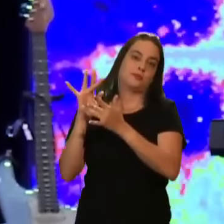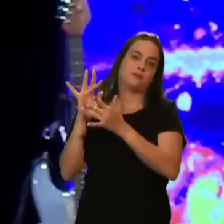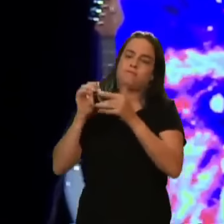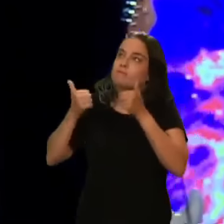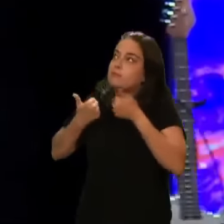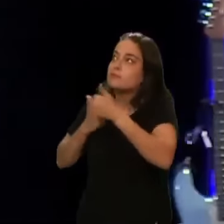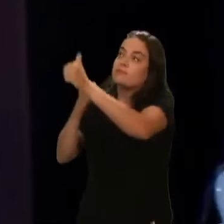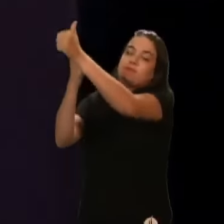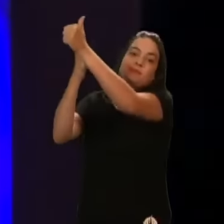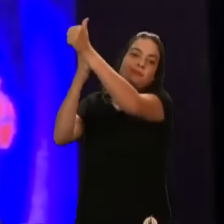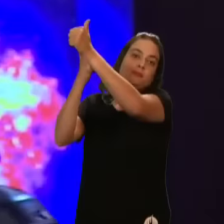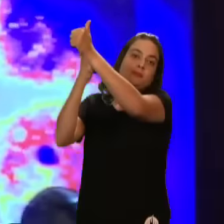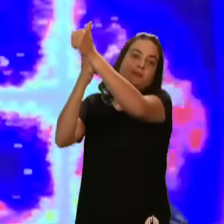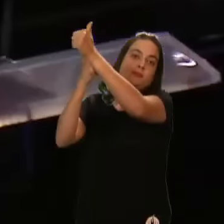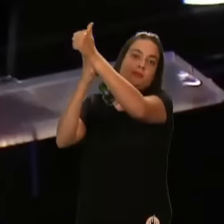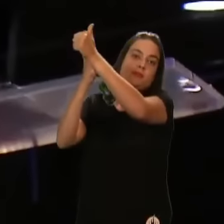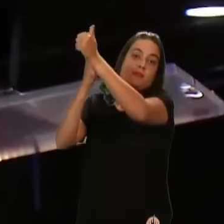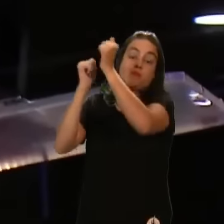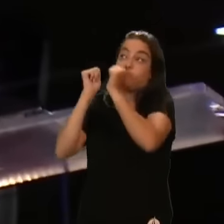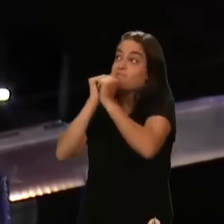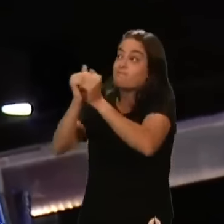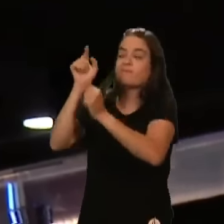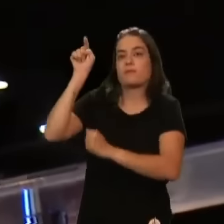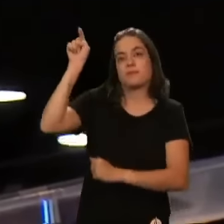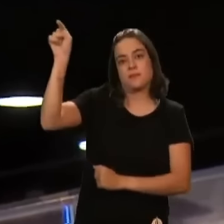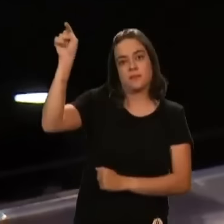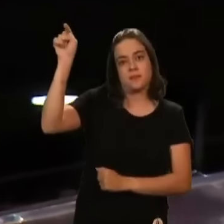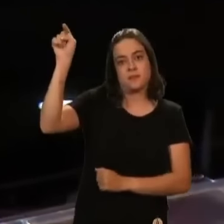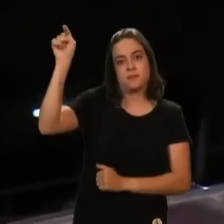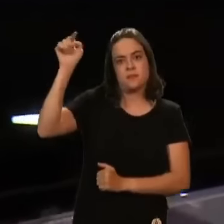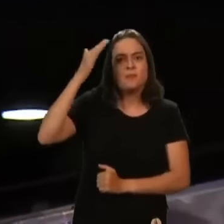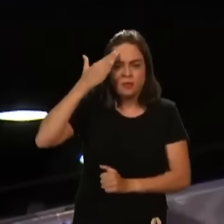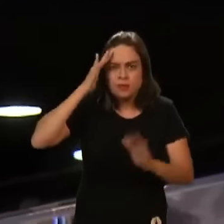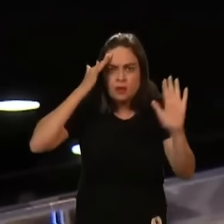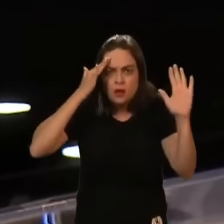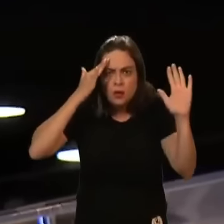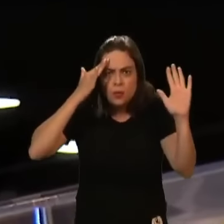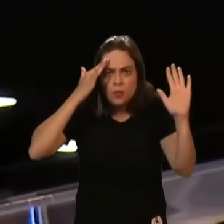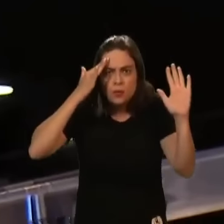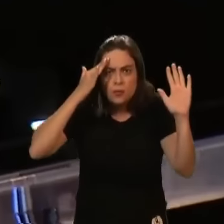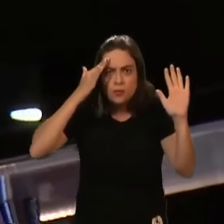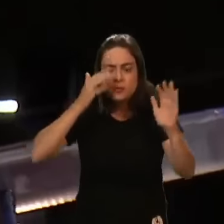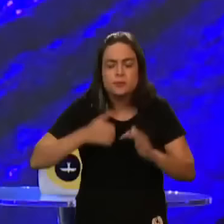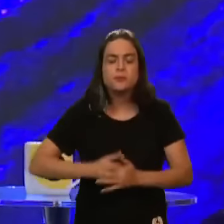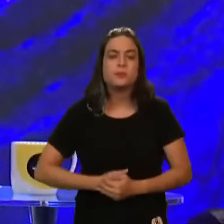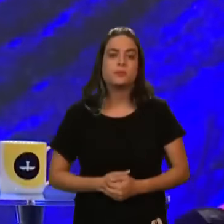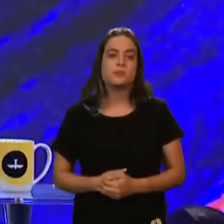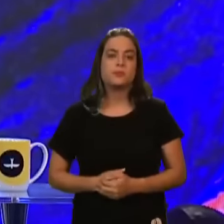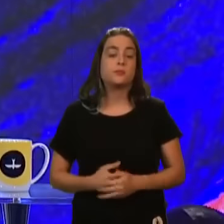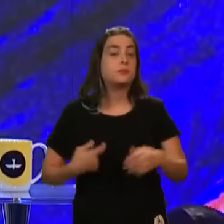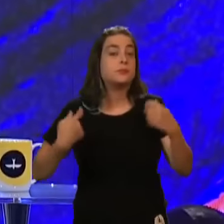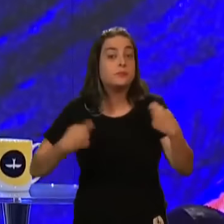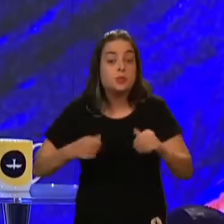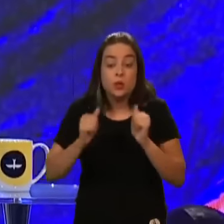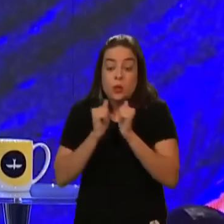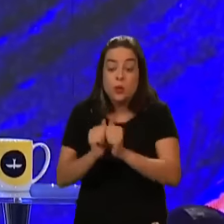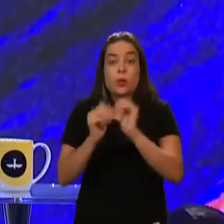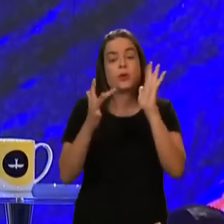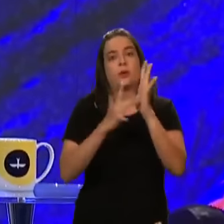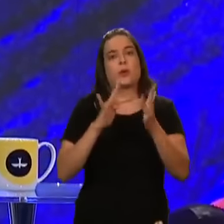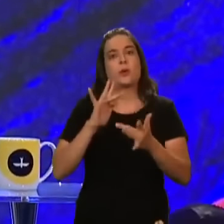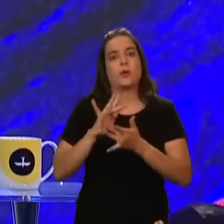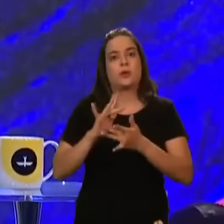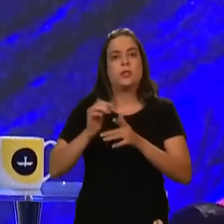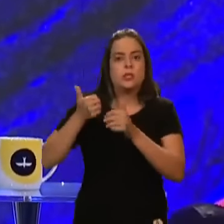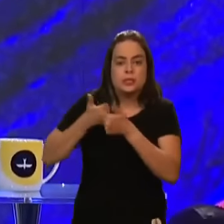Ele. Eu vou atrás dEle. Quem entende o que eu estou falando? Você tem que ir com Ele.